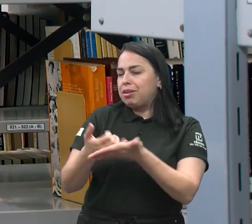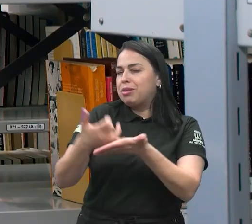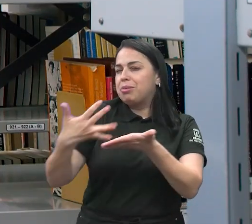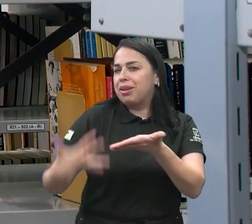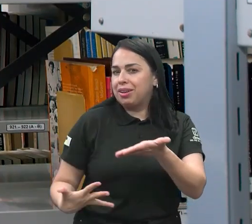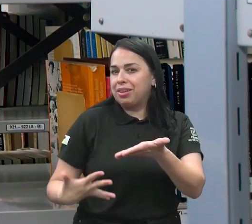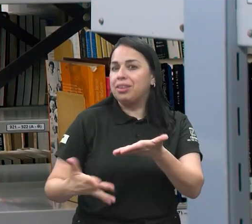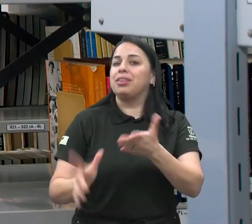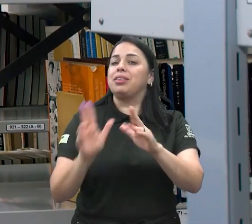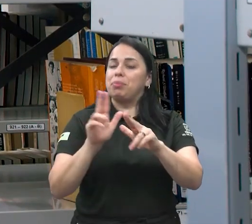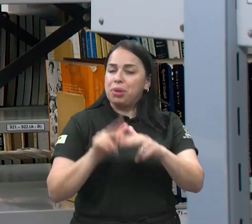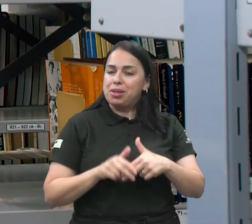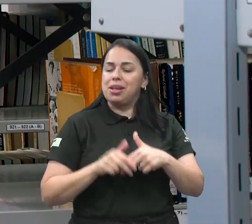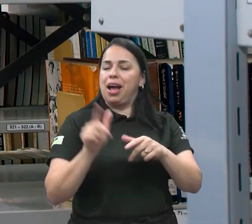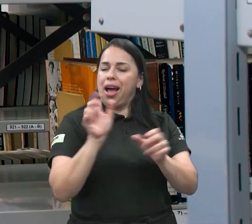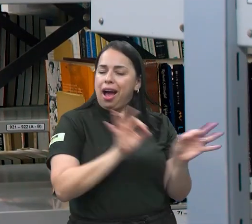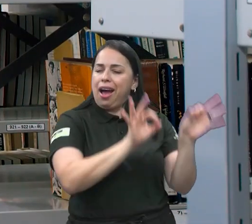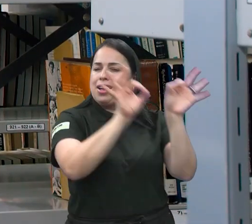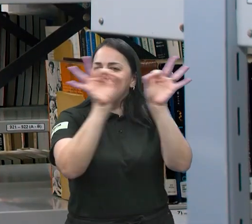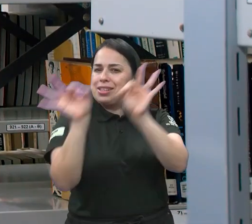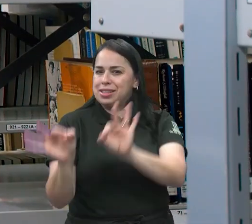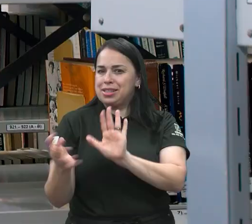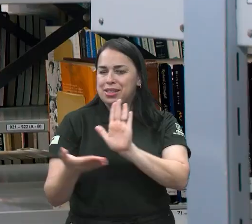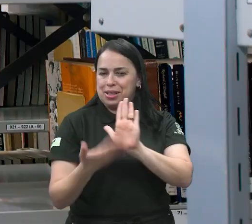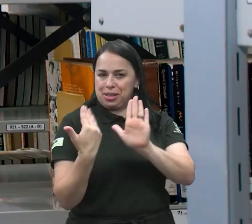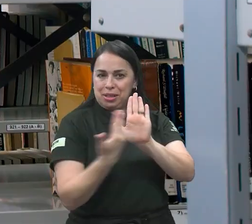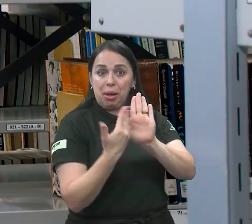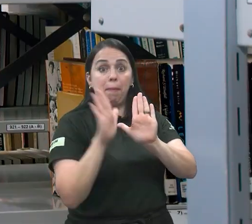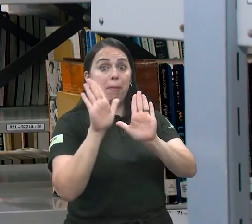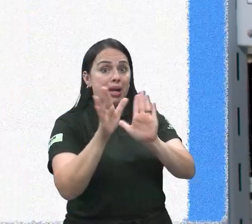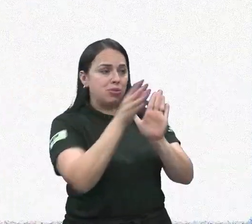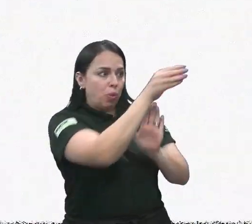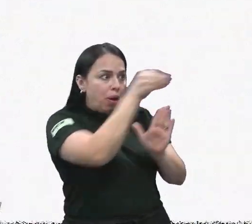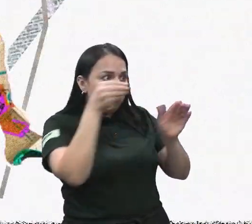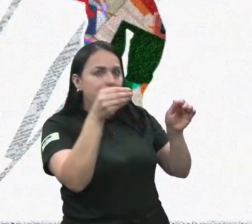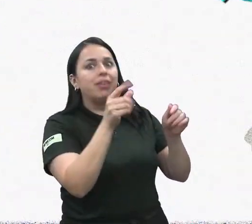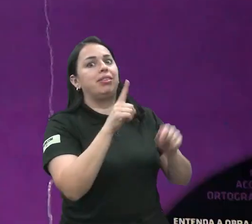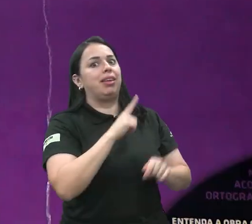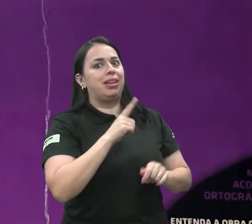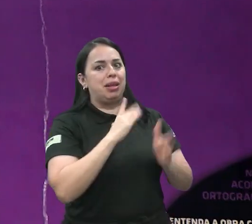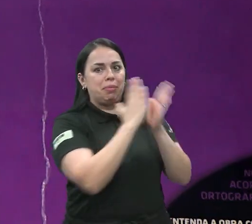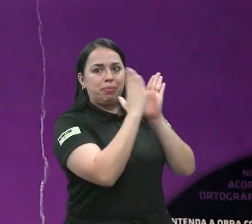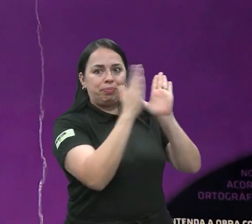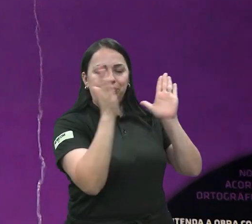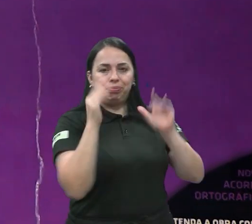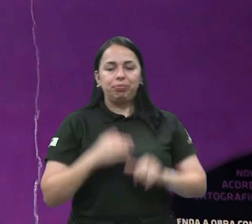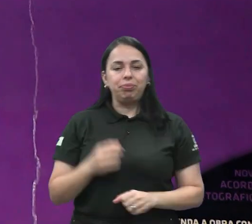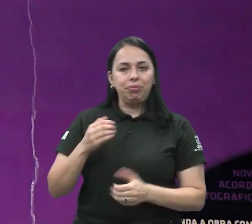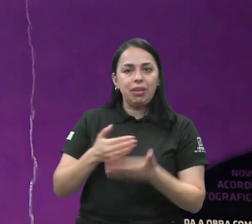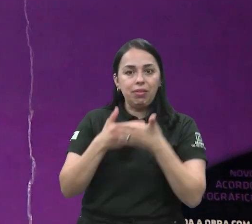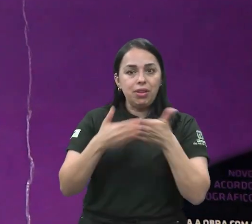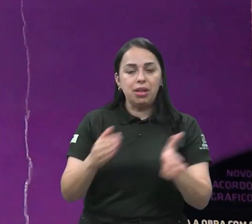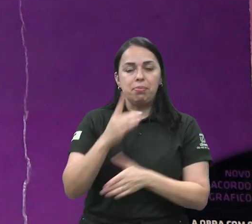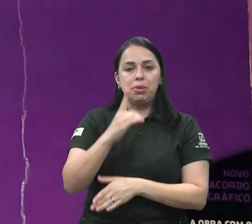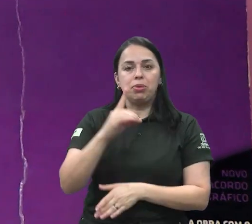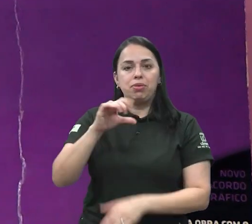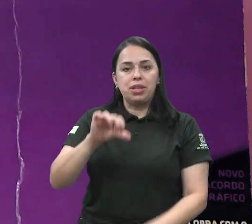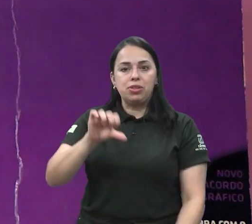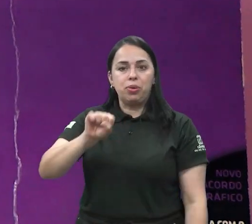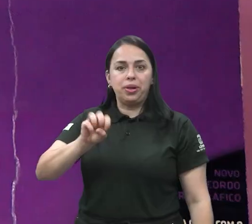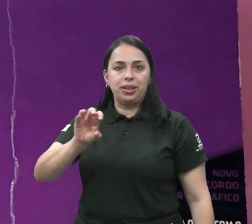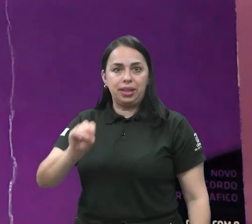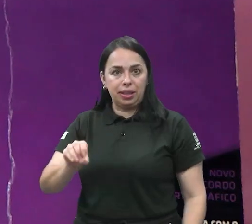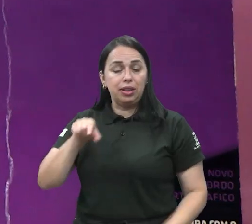fala? Fica aqui comigo porque esse livro tem na biblioteca. Publicado em 1890,